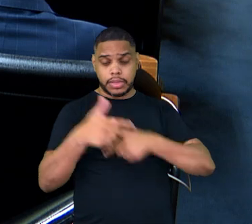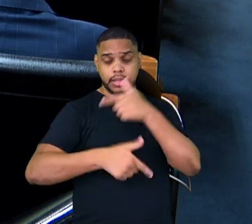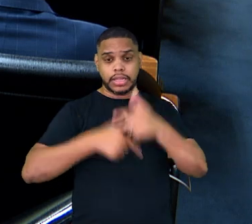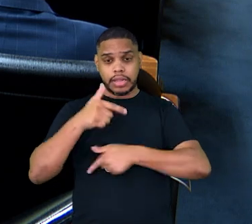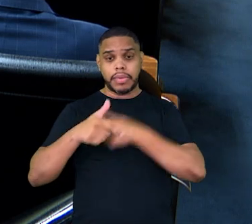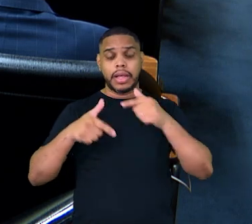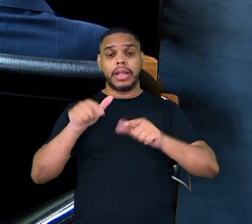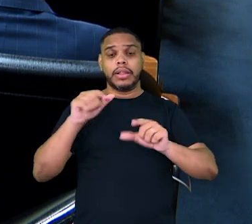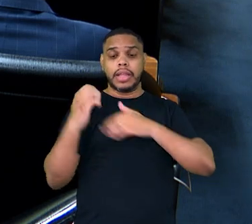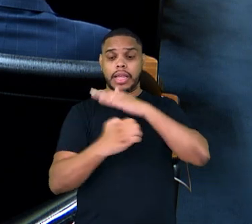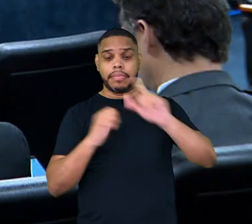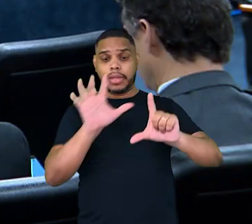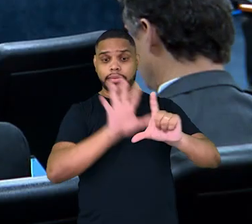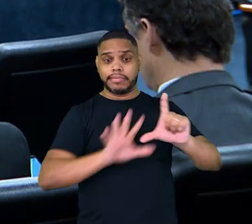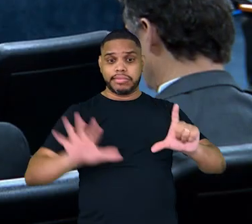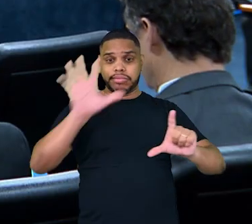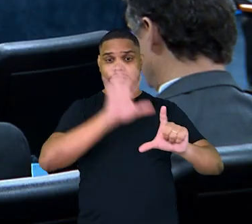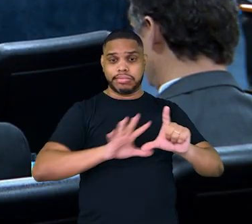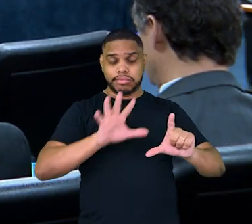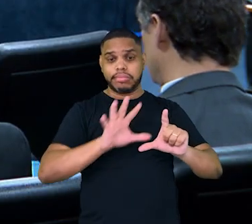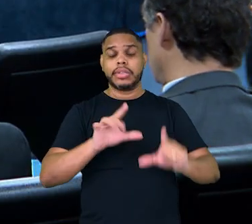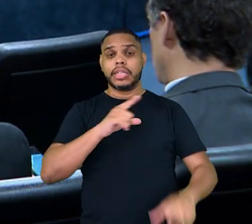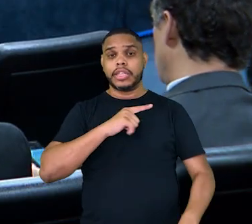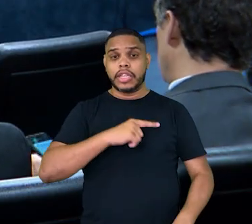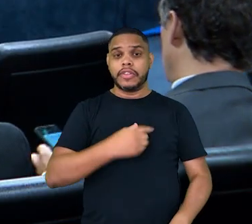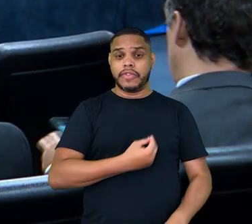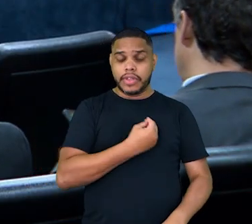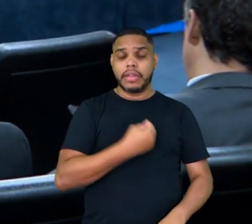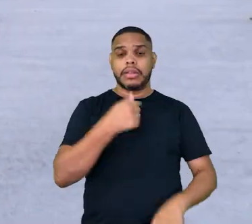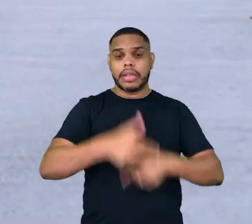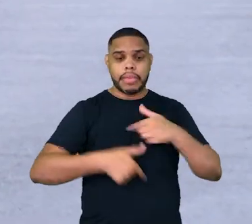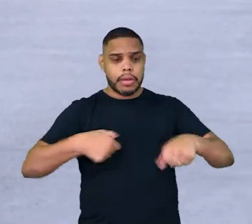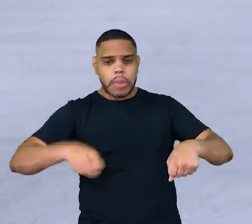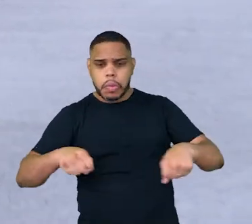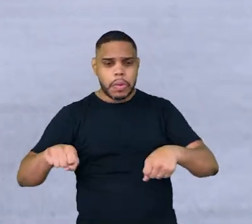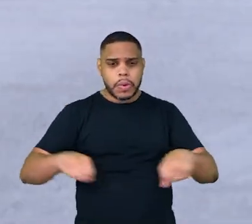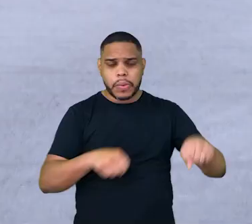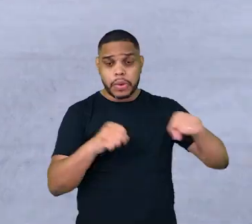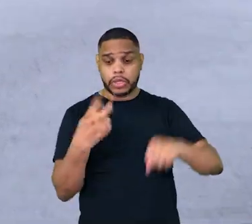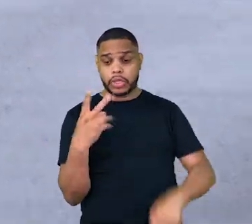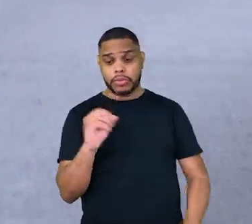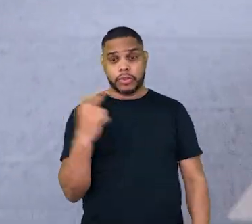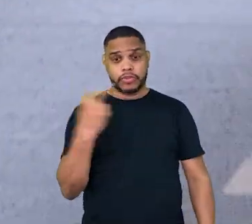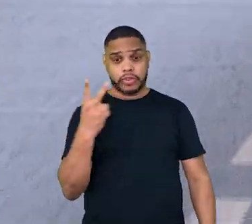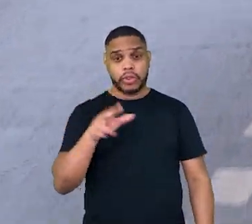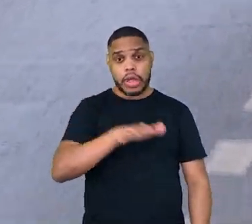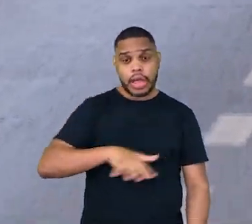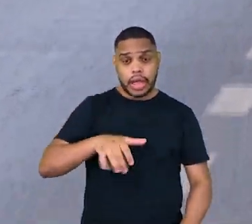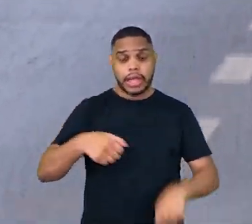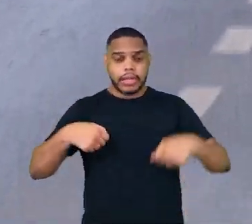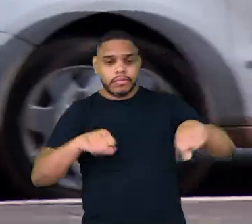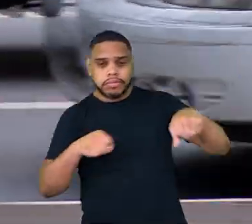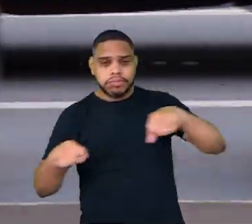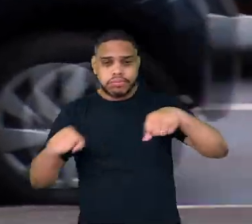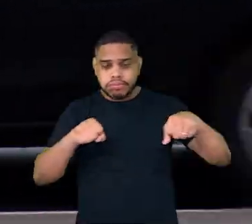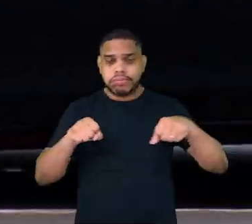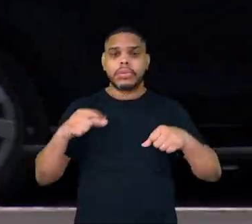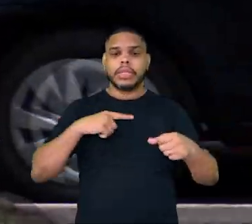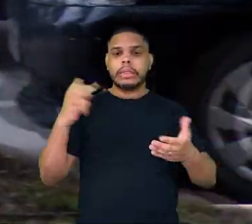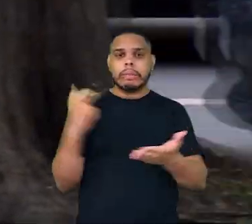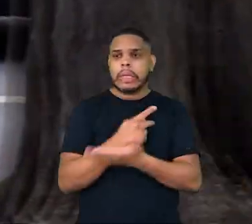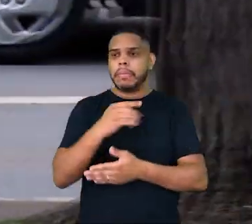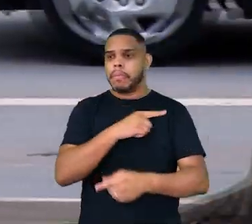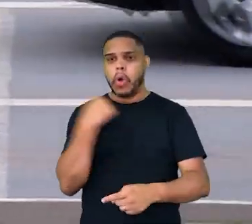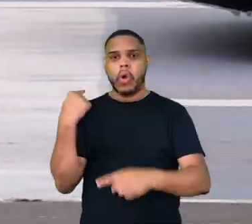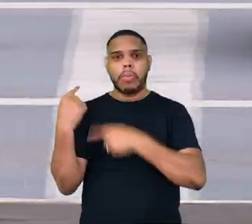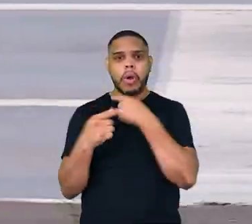em Plataformas Digitais, Viver e Morrer sobre Rodas. Em 2022, o setor de transportes foi um dos que mais